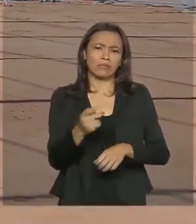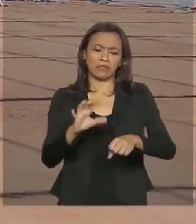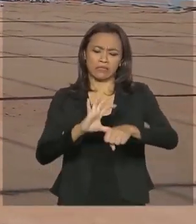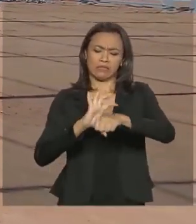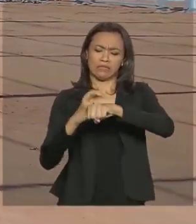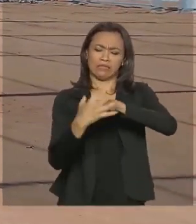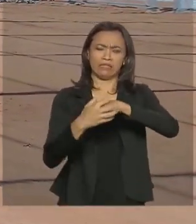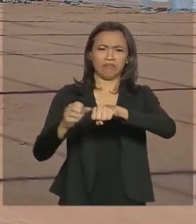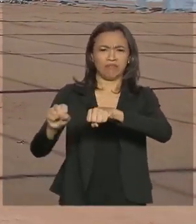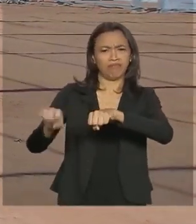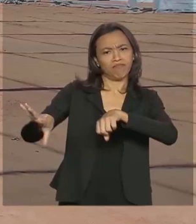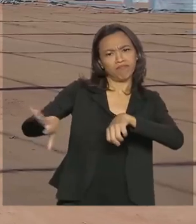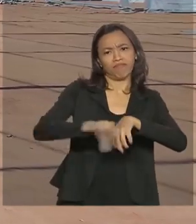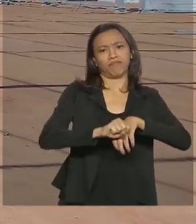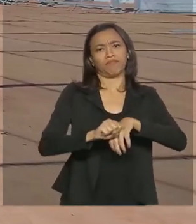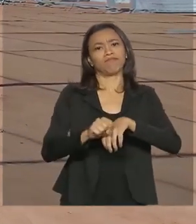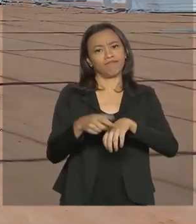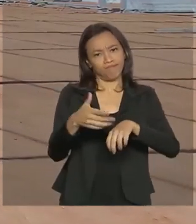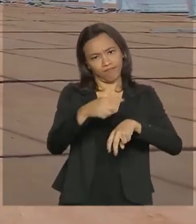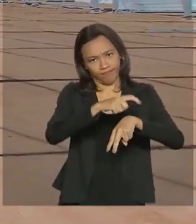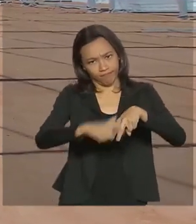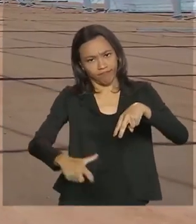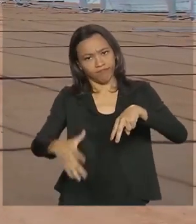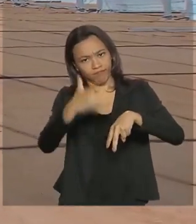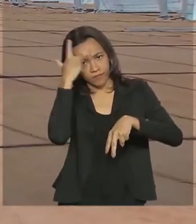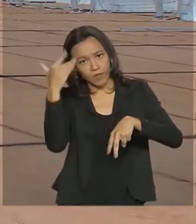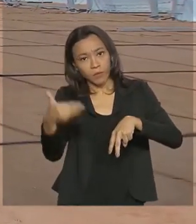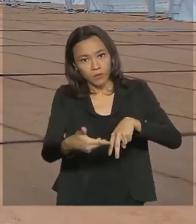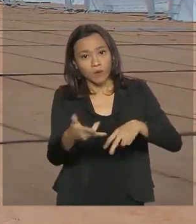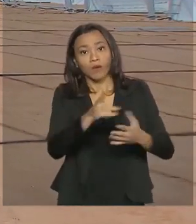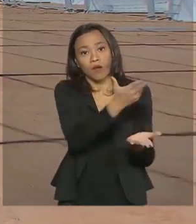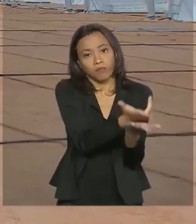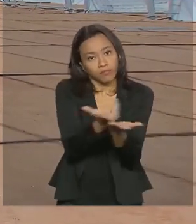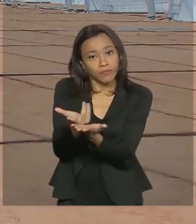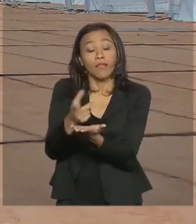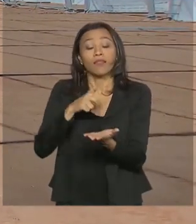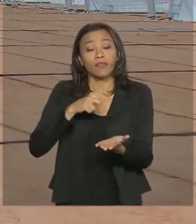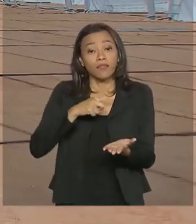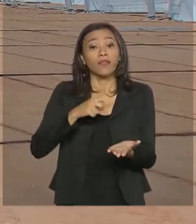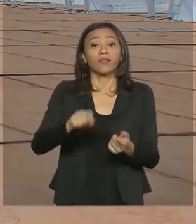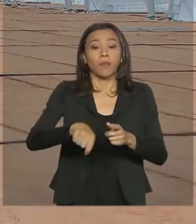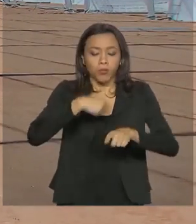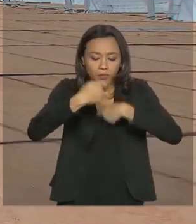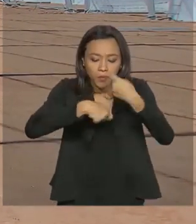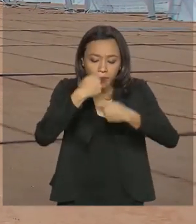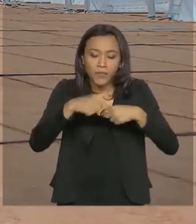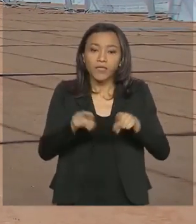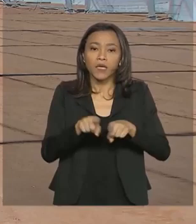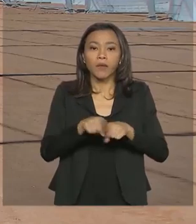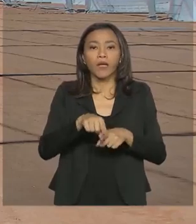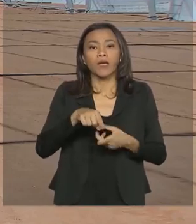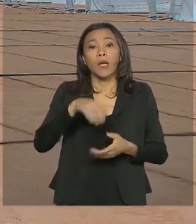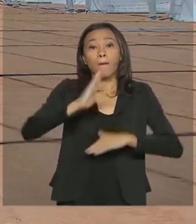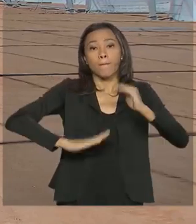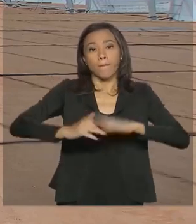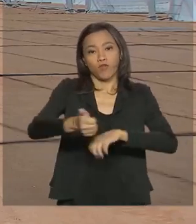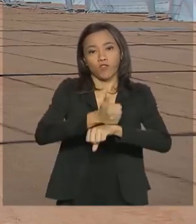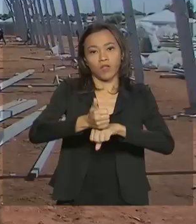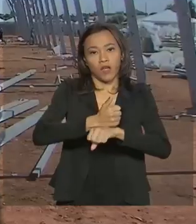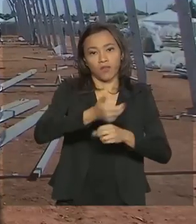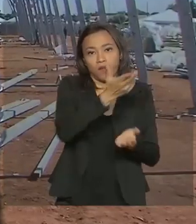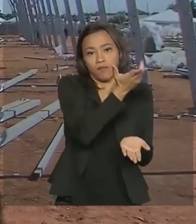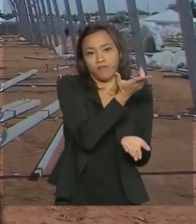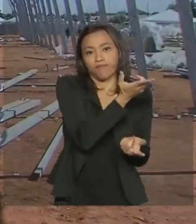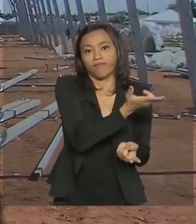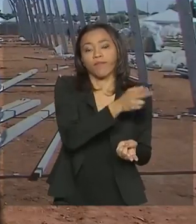coronavírus. Além da área hospitalar, o local vai abrigar refeitório e alojamento para os profissionais de saúde.